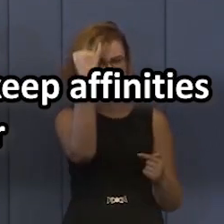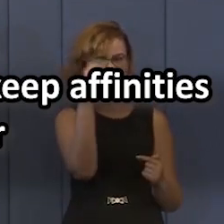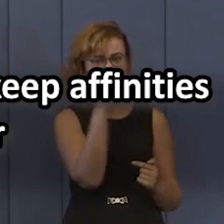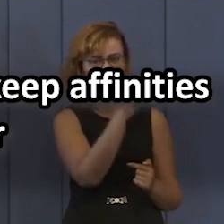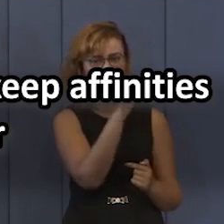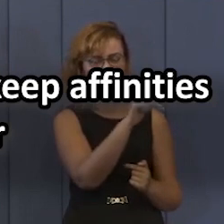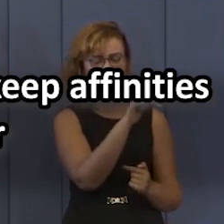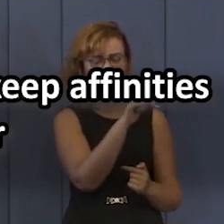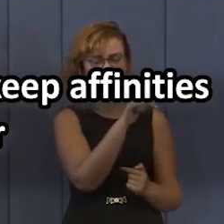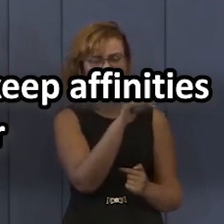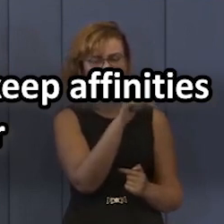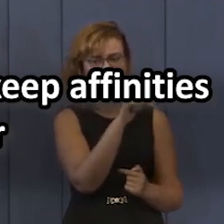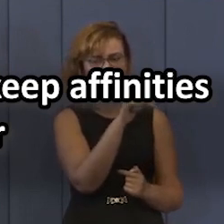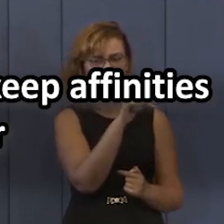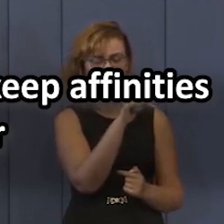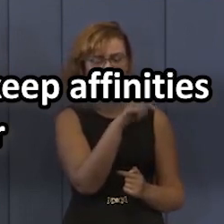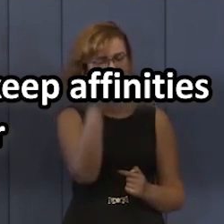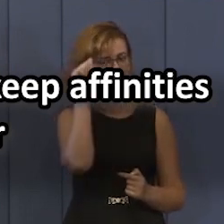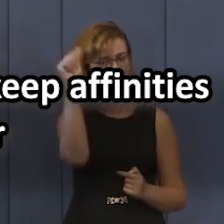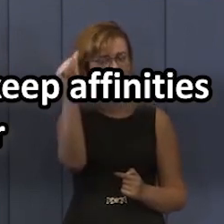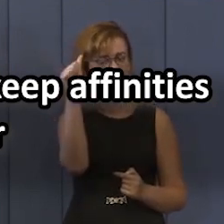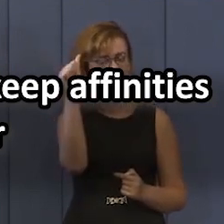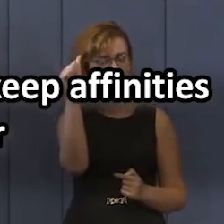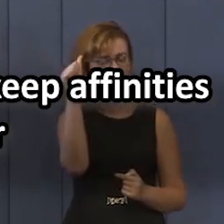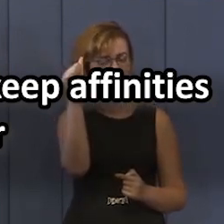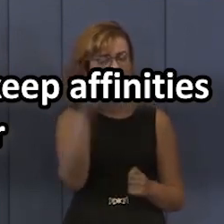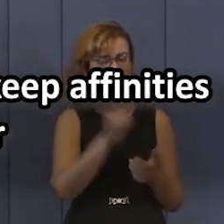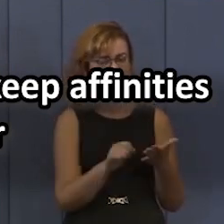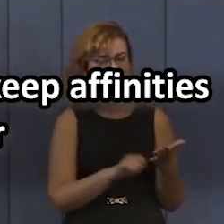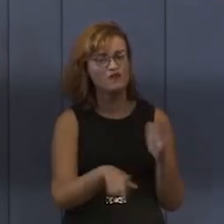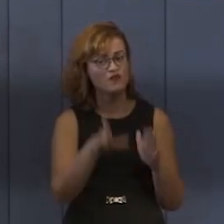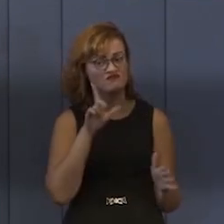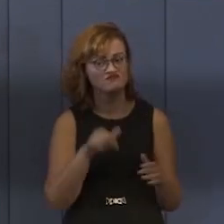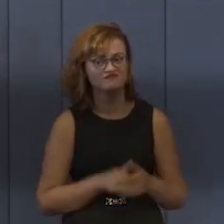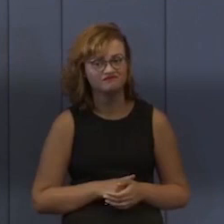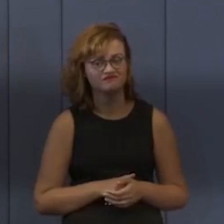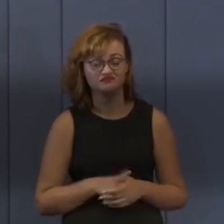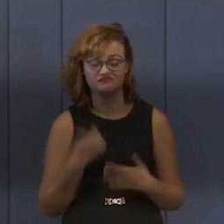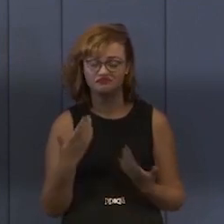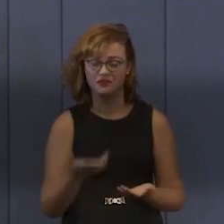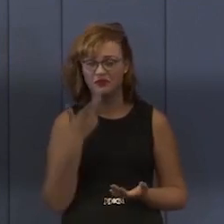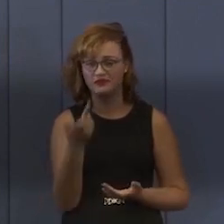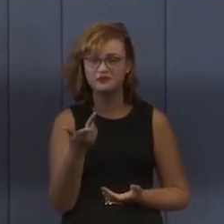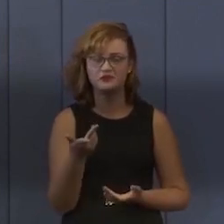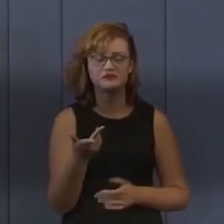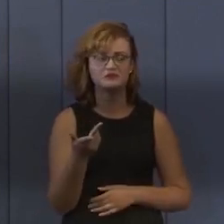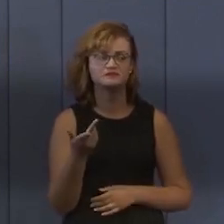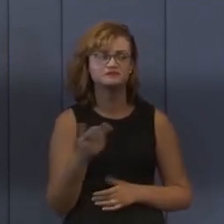vai guardar afinidade com essas ideias colocadas pelo autor dessa